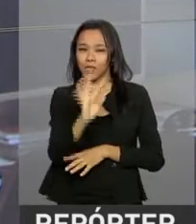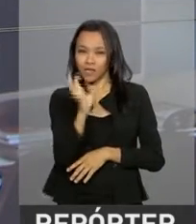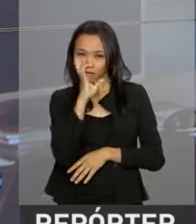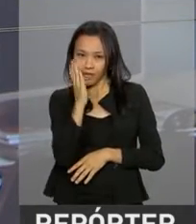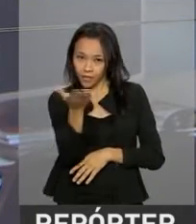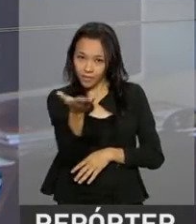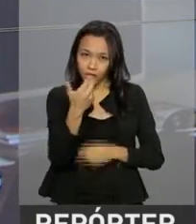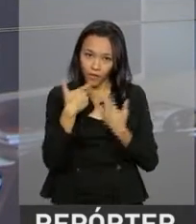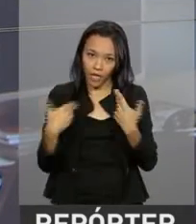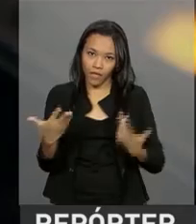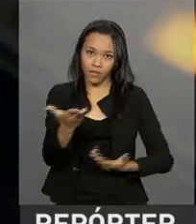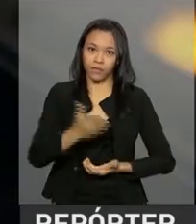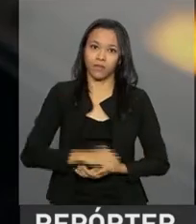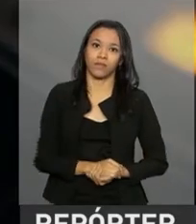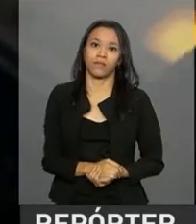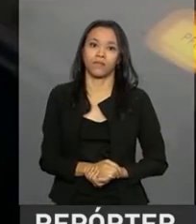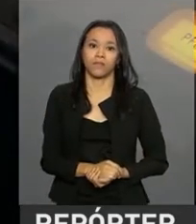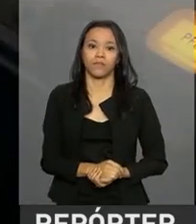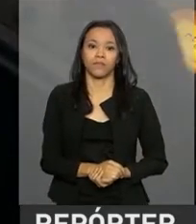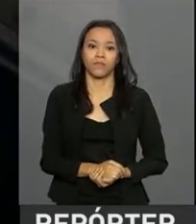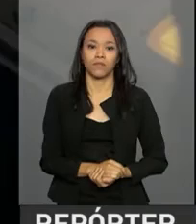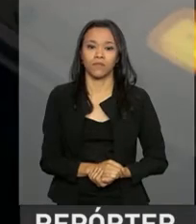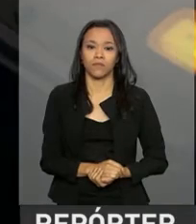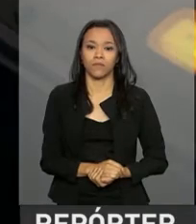as novidades.